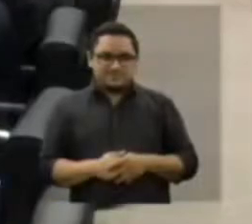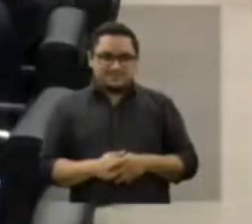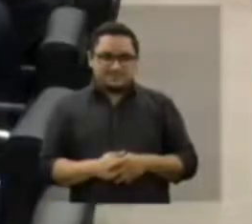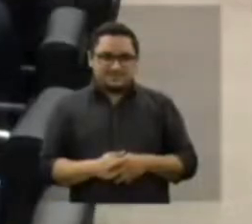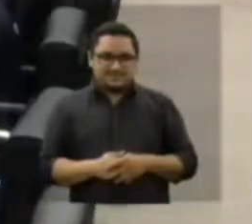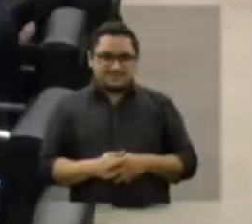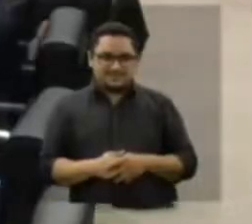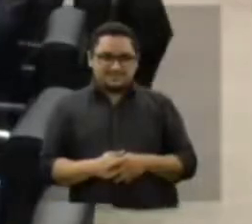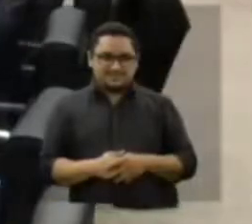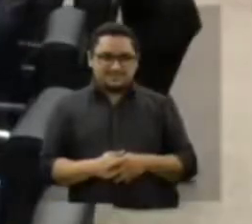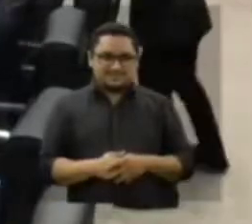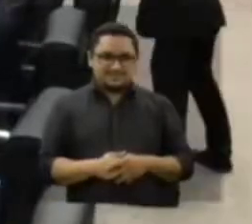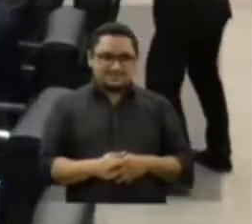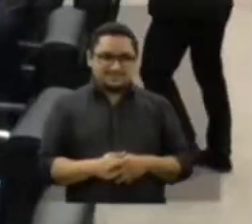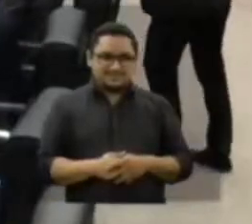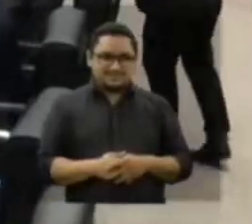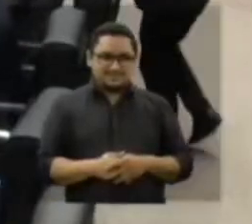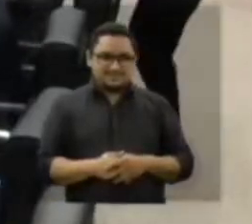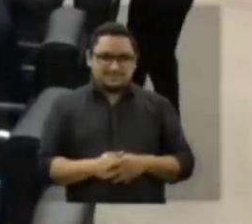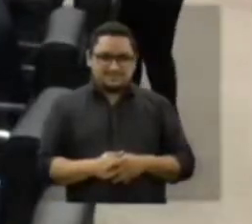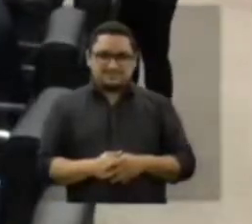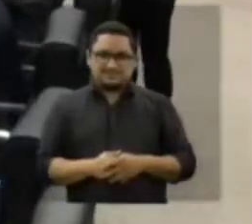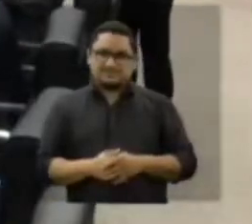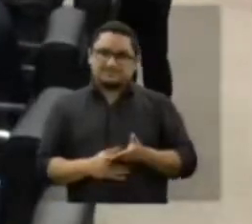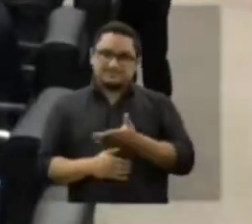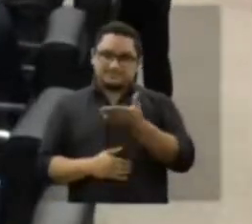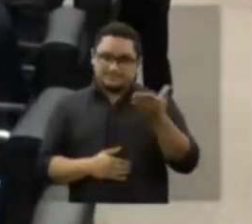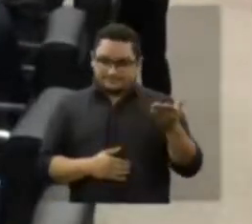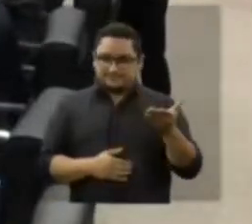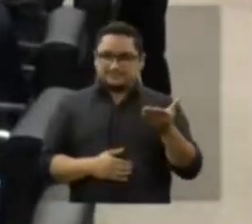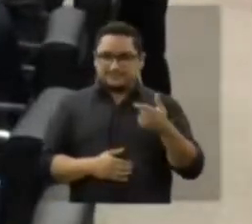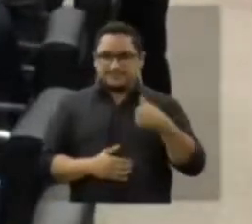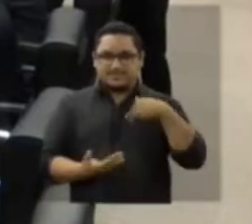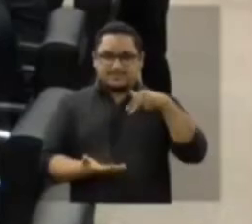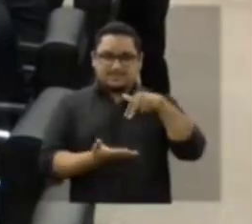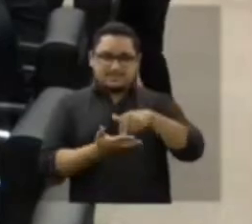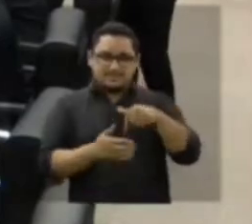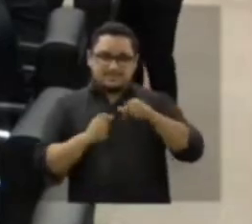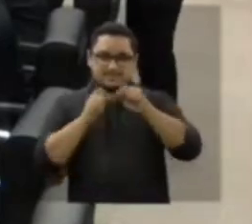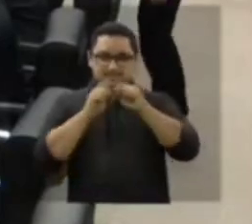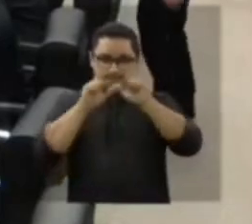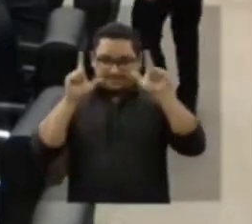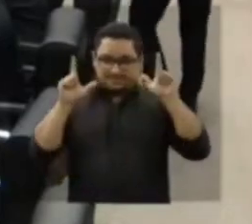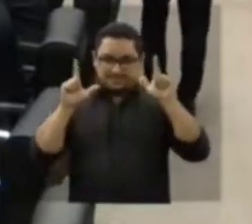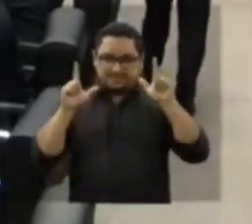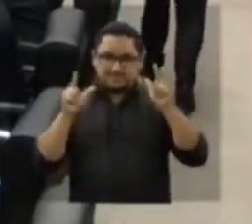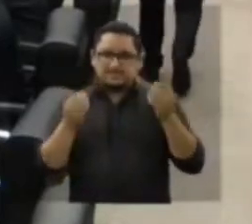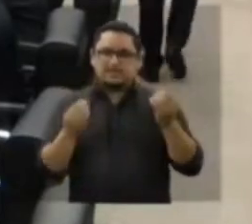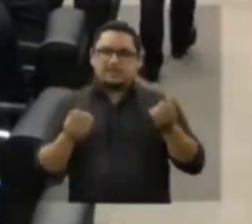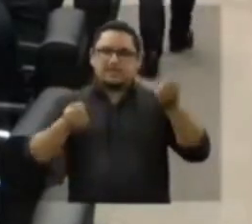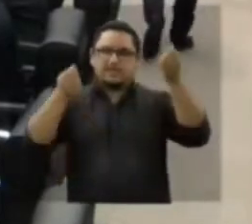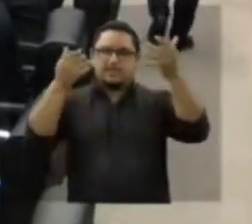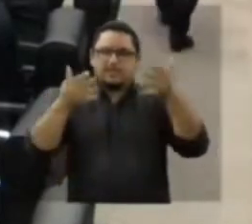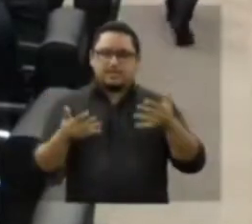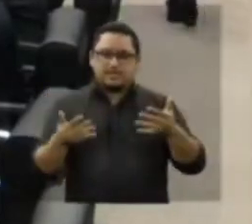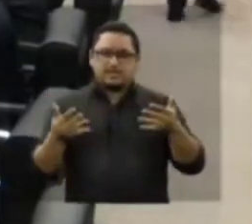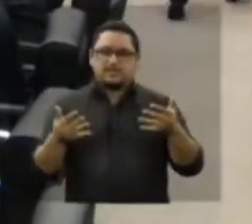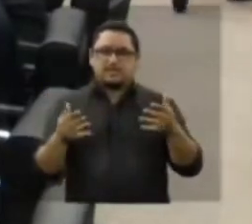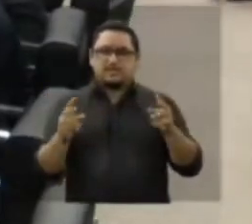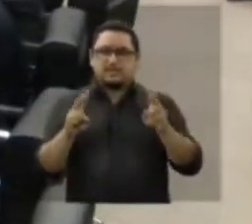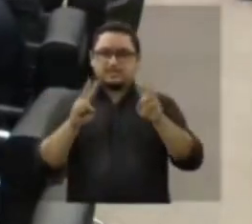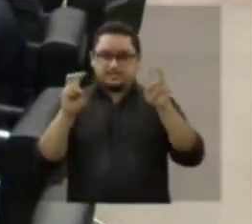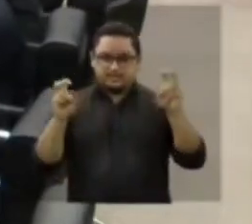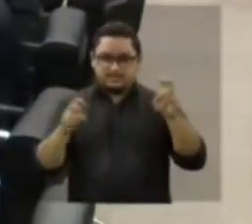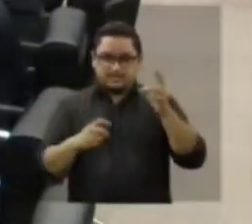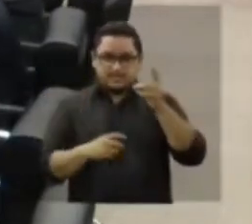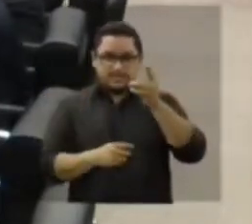senhor presidente Bom dia meus pares eh eu venho nessa manhã Eh Presidente falar sobre o